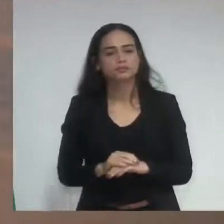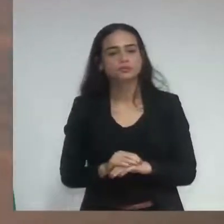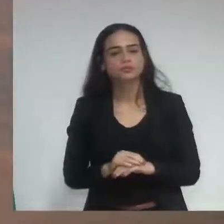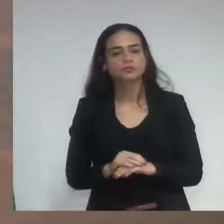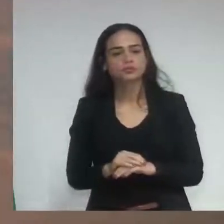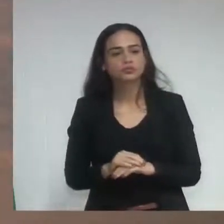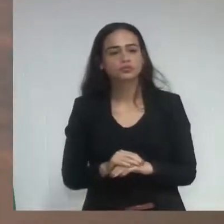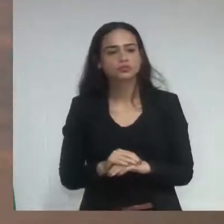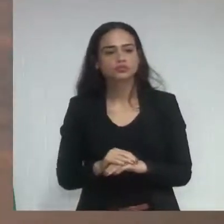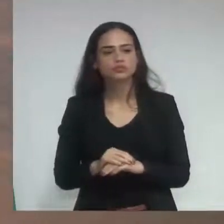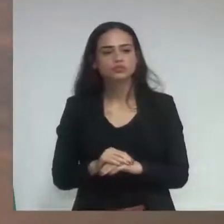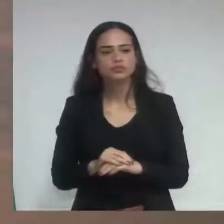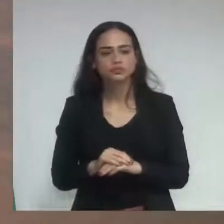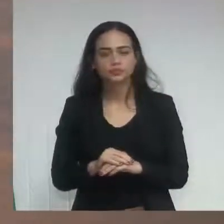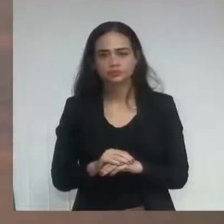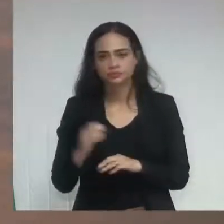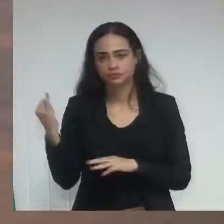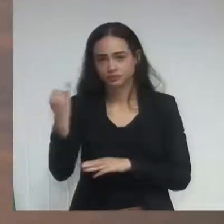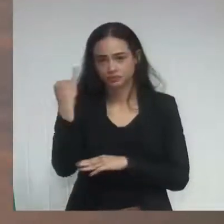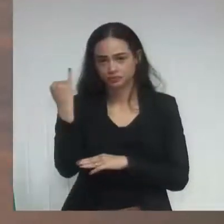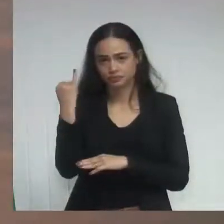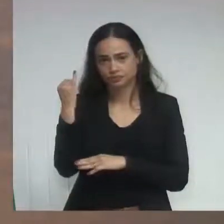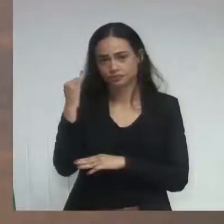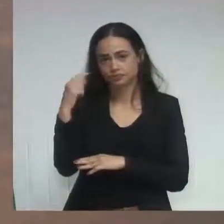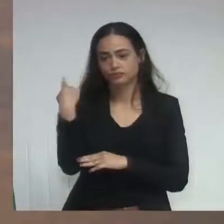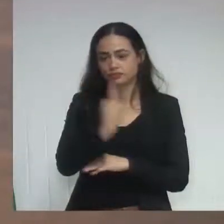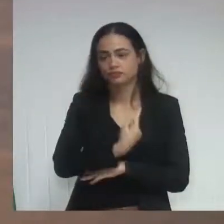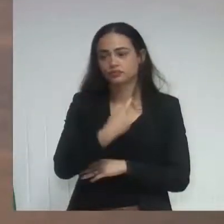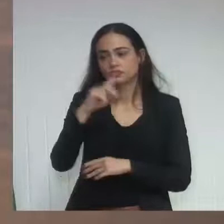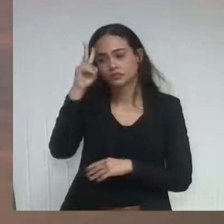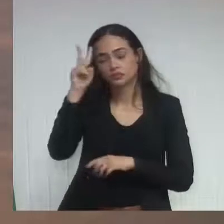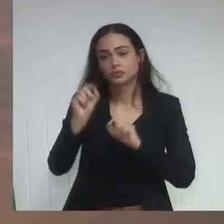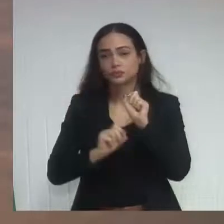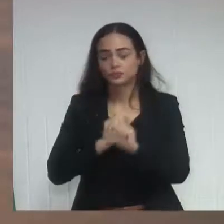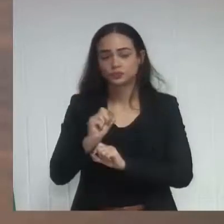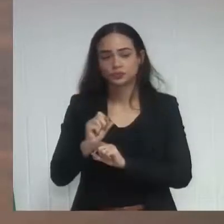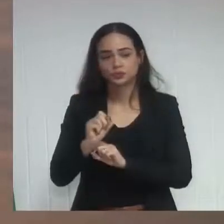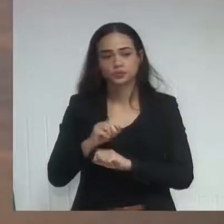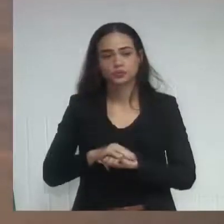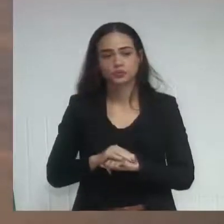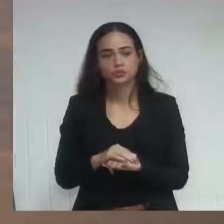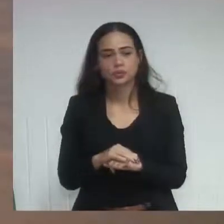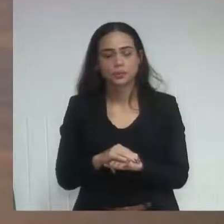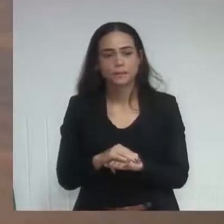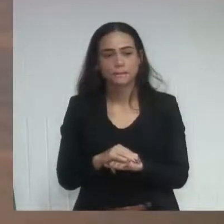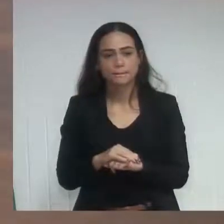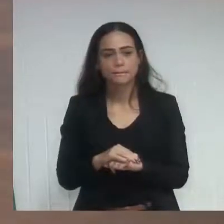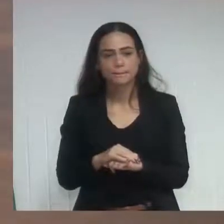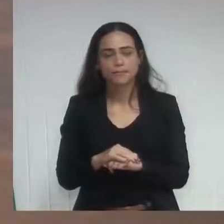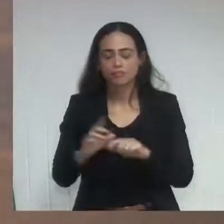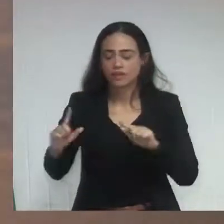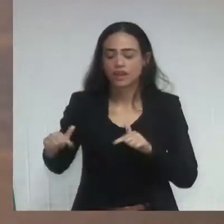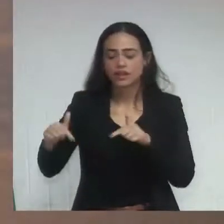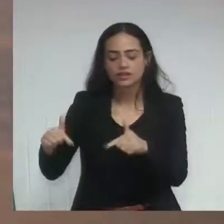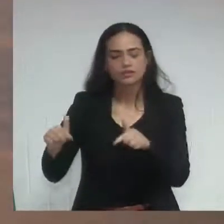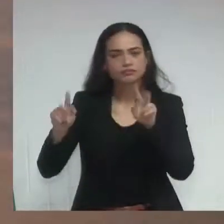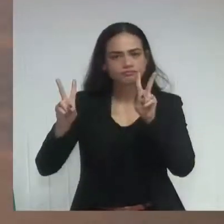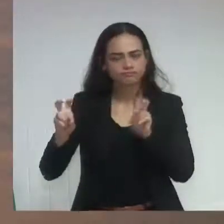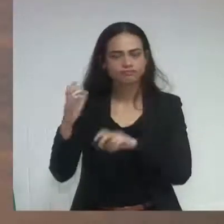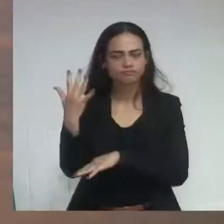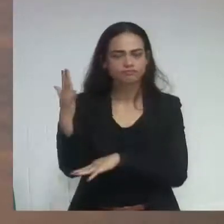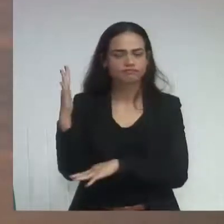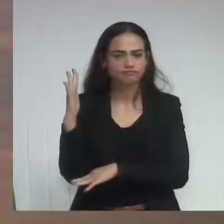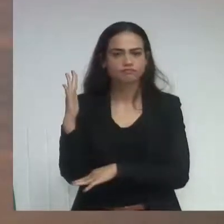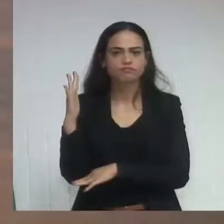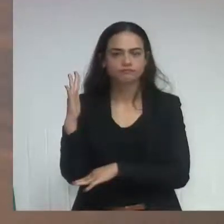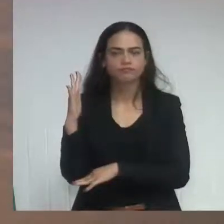é importante que a gente ressalte que, além de iniciativas como essa,